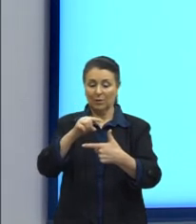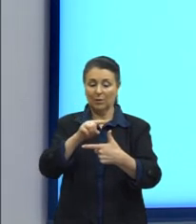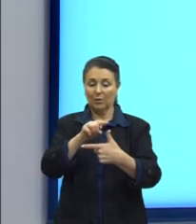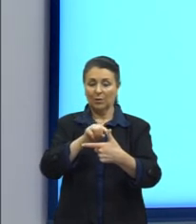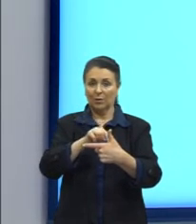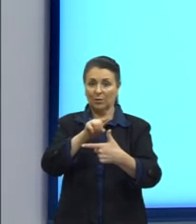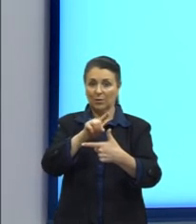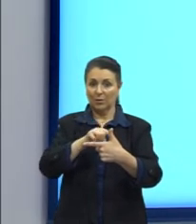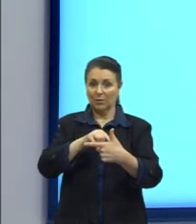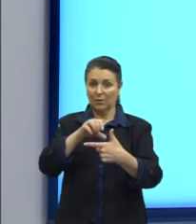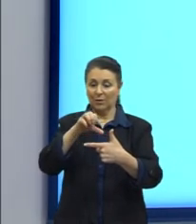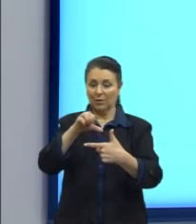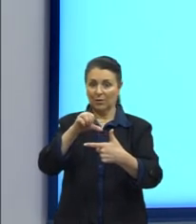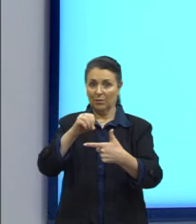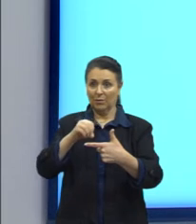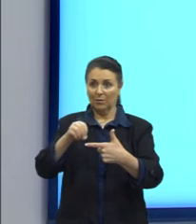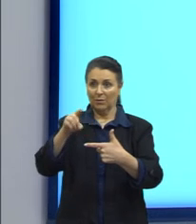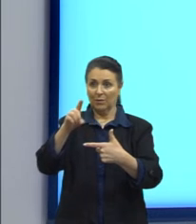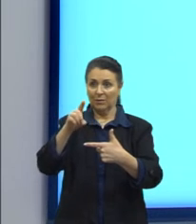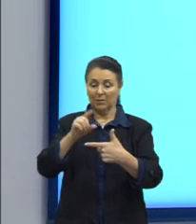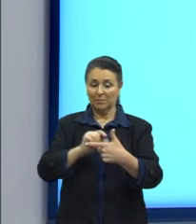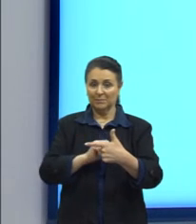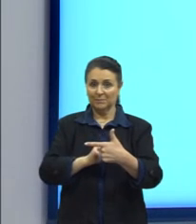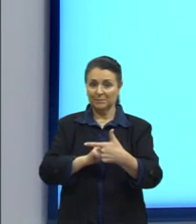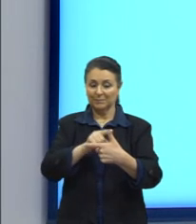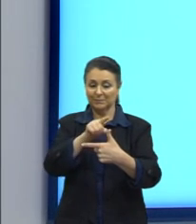a gente projeta né